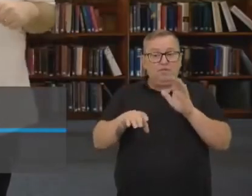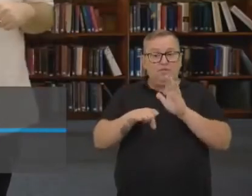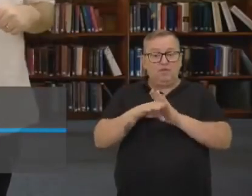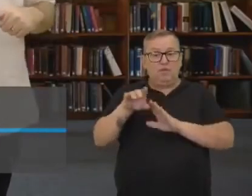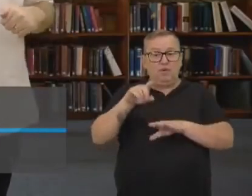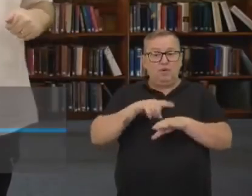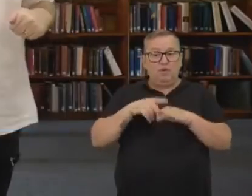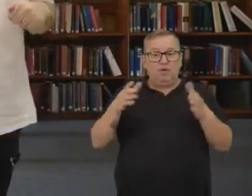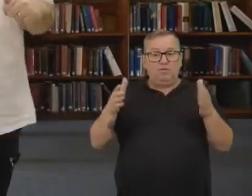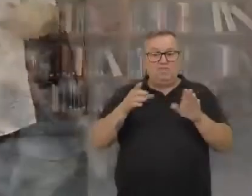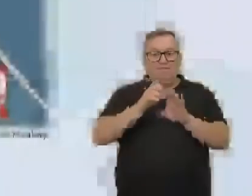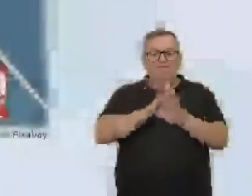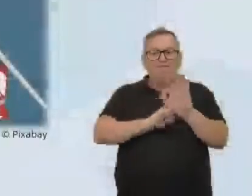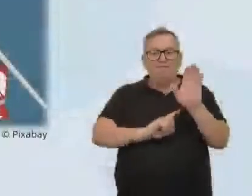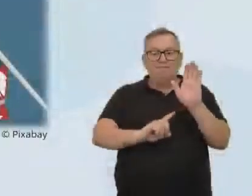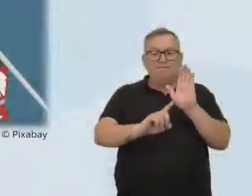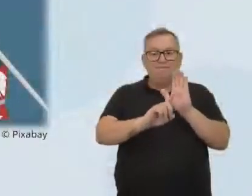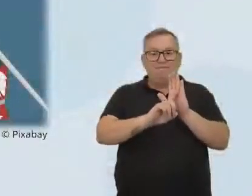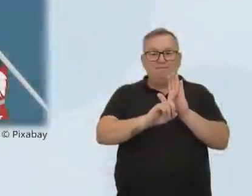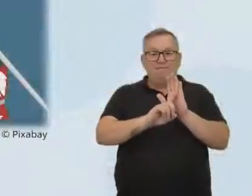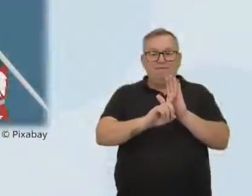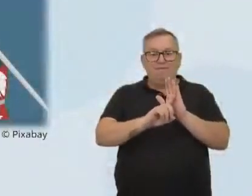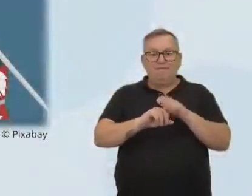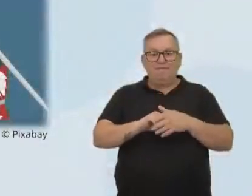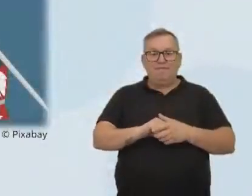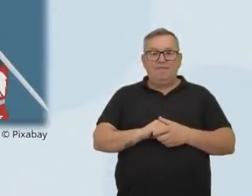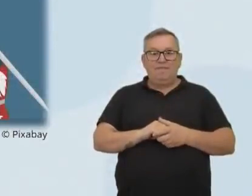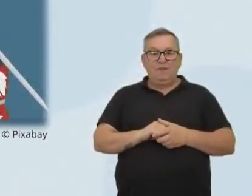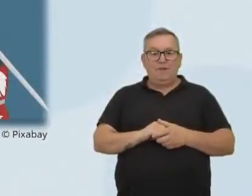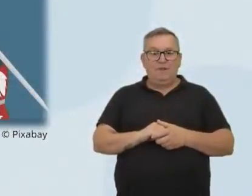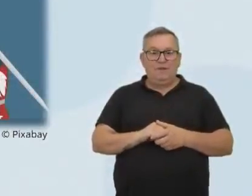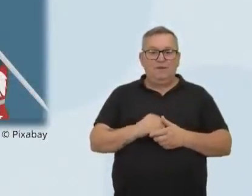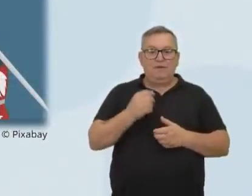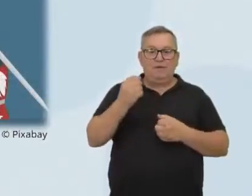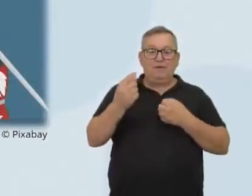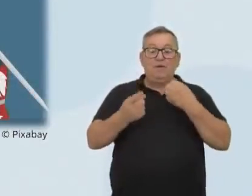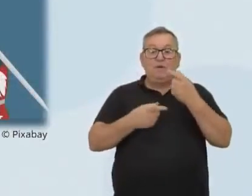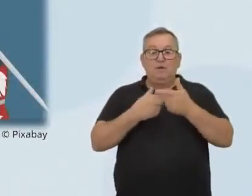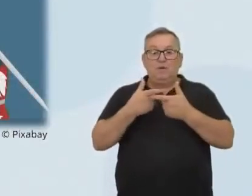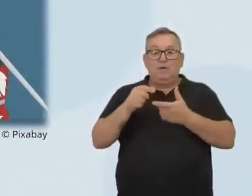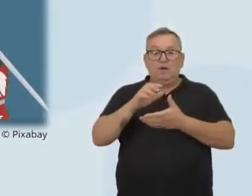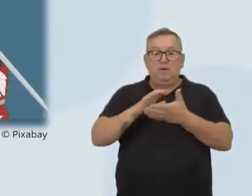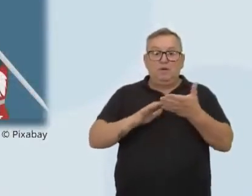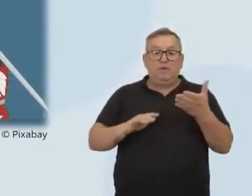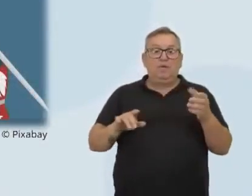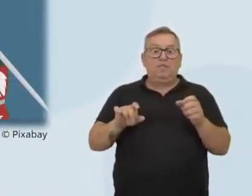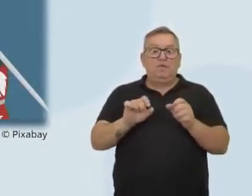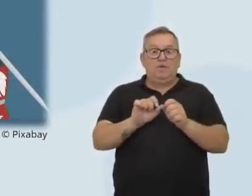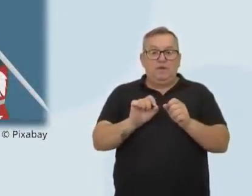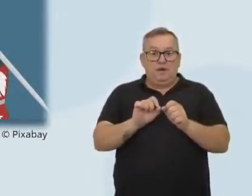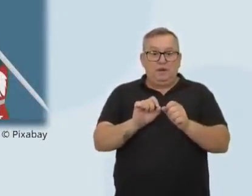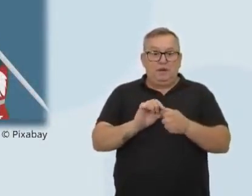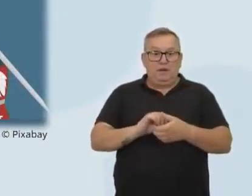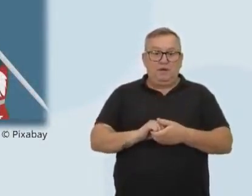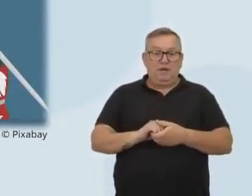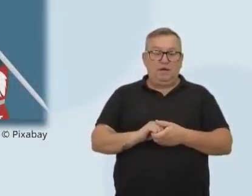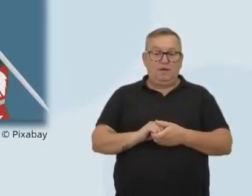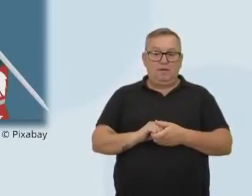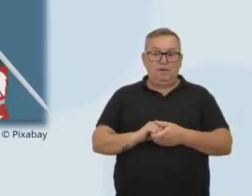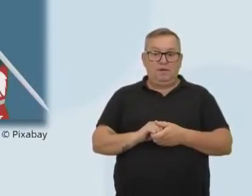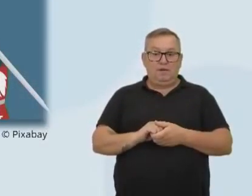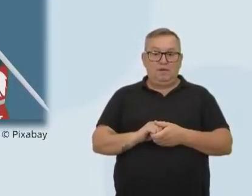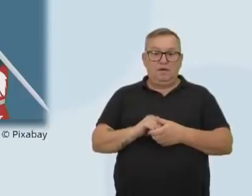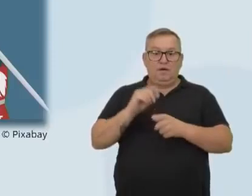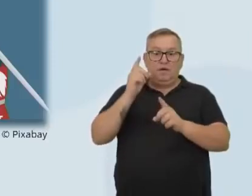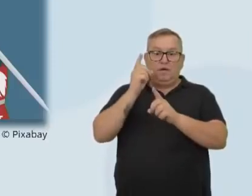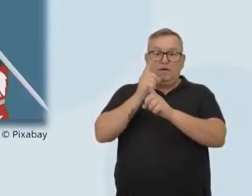nosso protagonismo. Então nós temos aí, rapidinho, algumas atividades que vocês podem fazer. Identifica